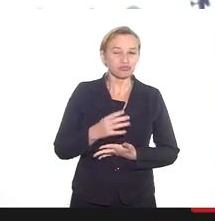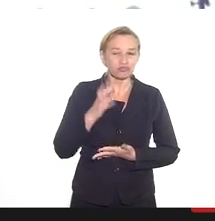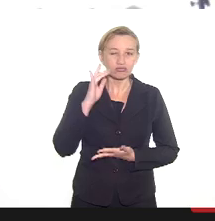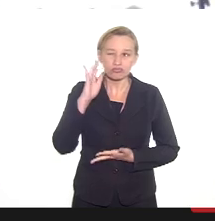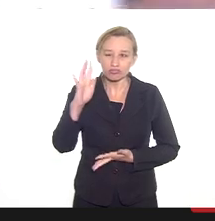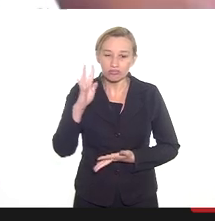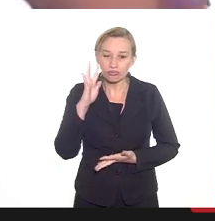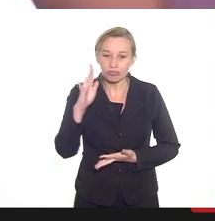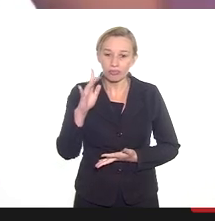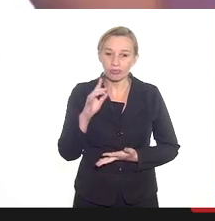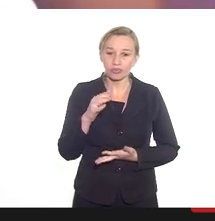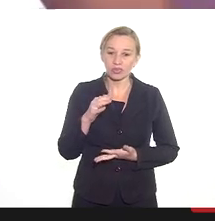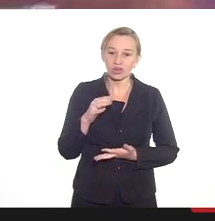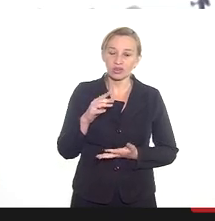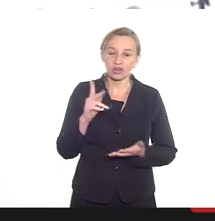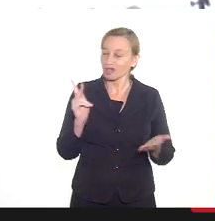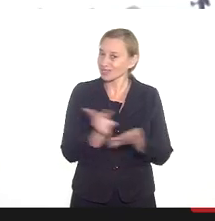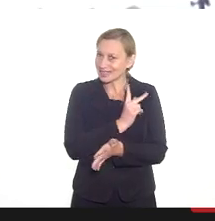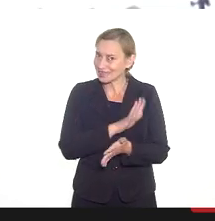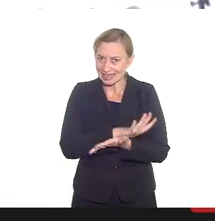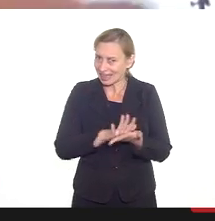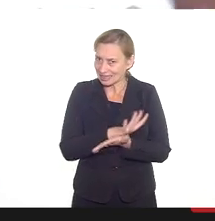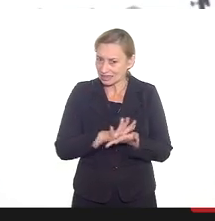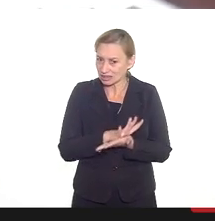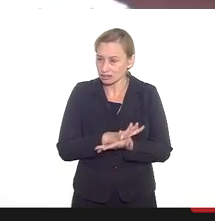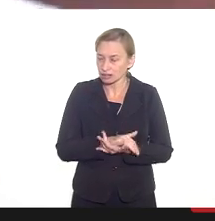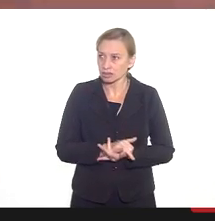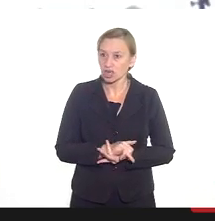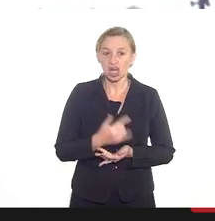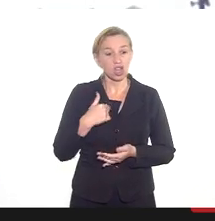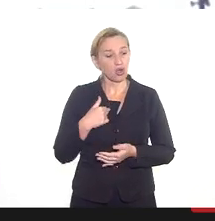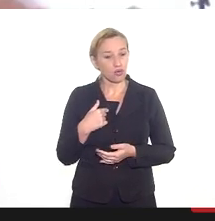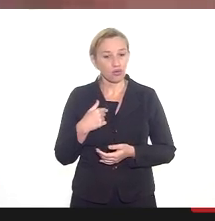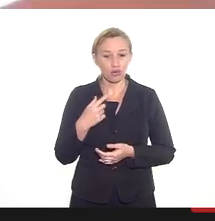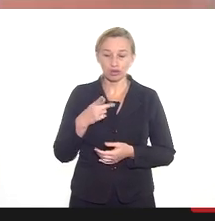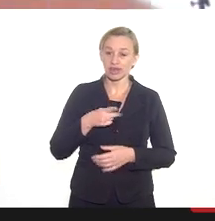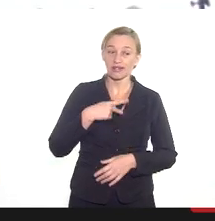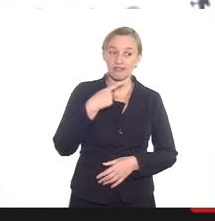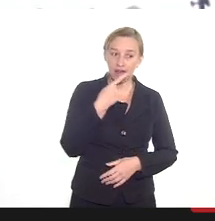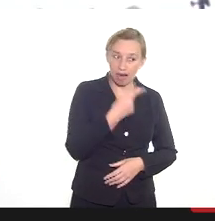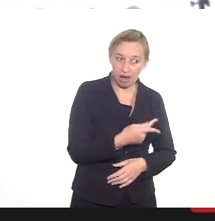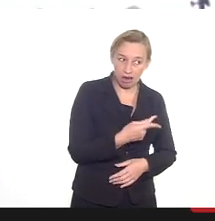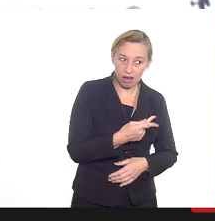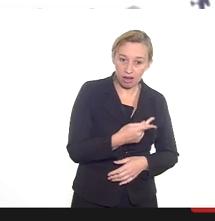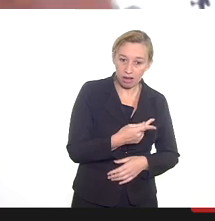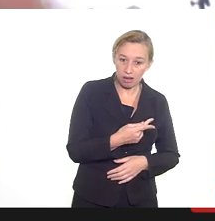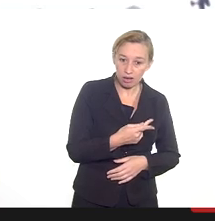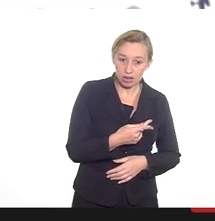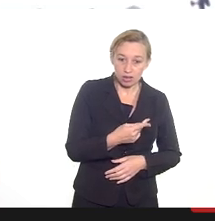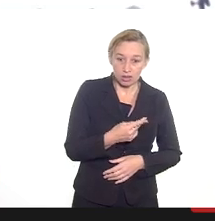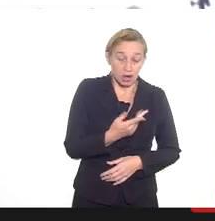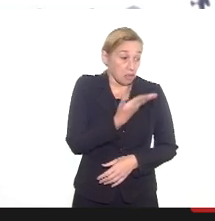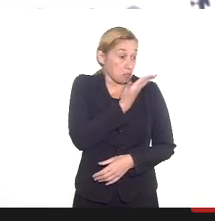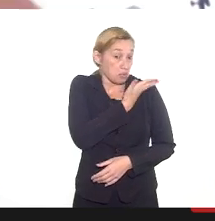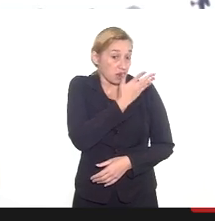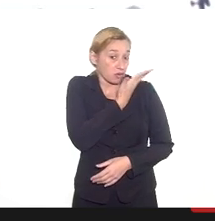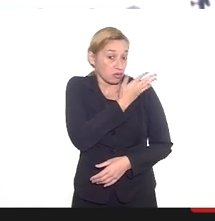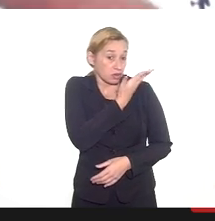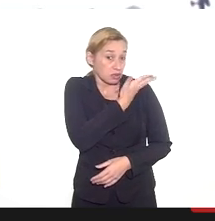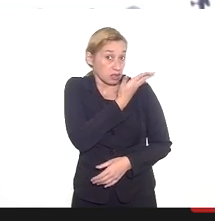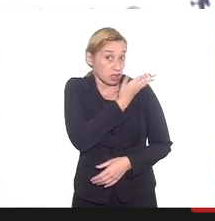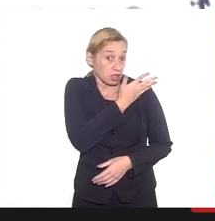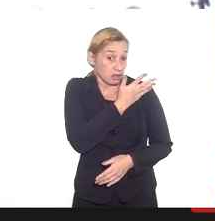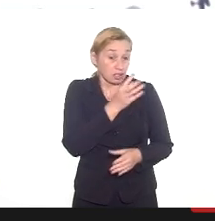que isso não vai dar em nada. Eu vou ter que romper o meu silêncio, vou passar por um preconceito até no meu